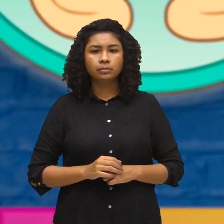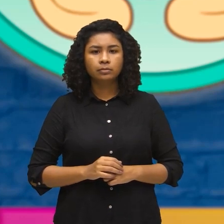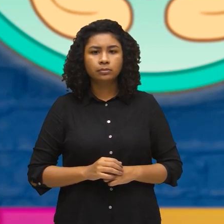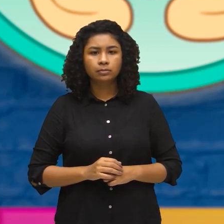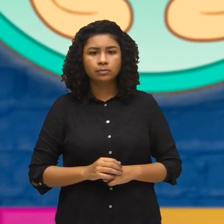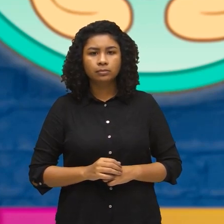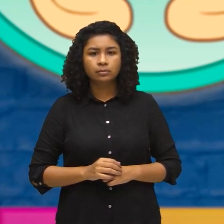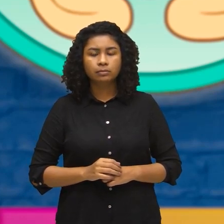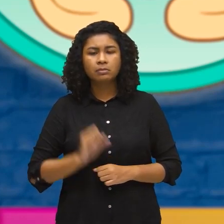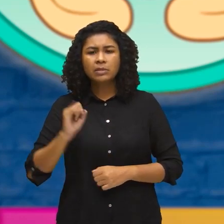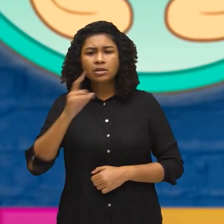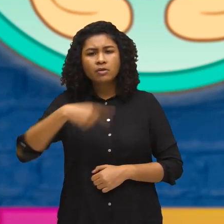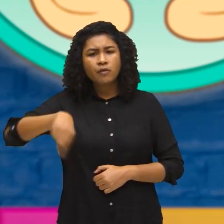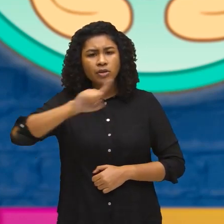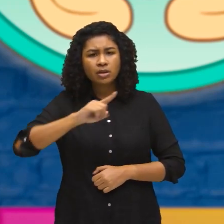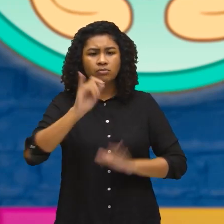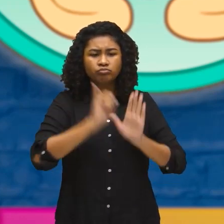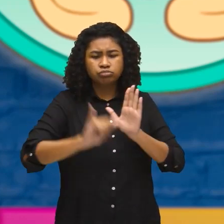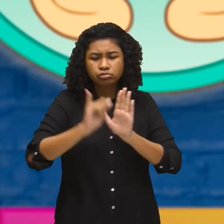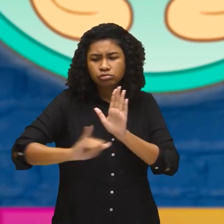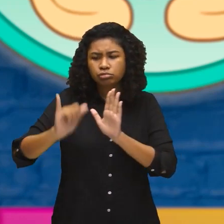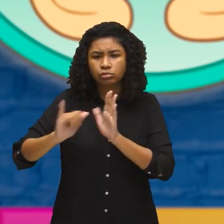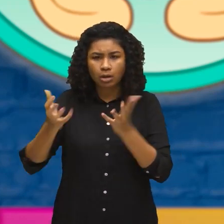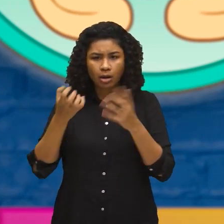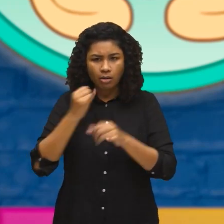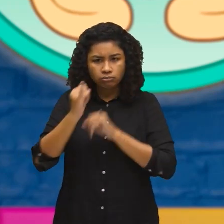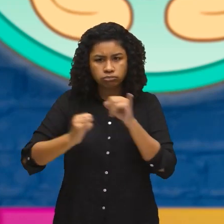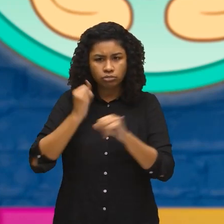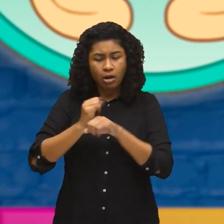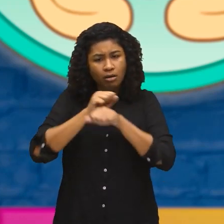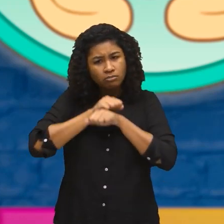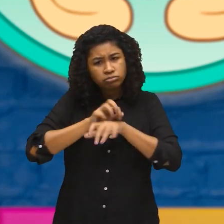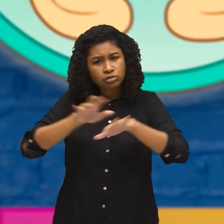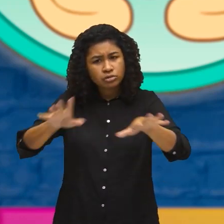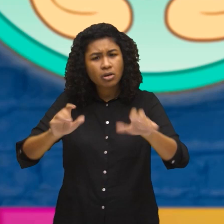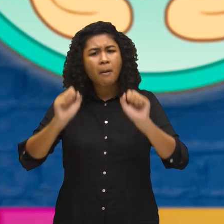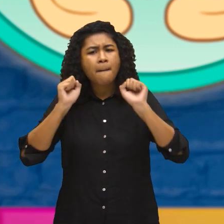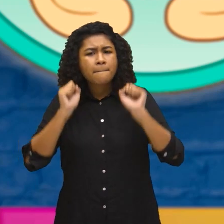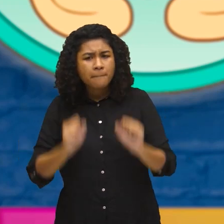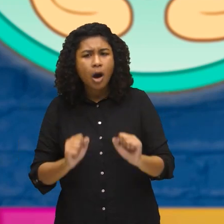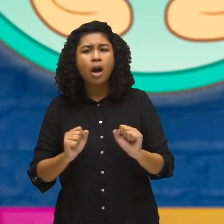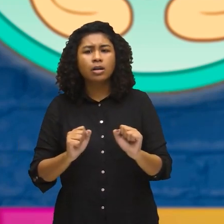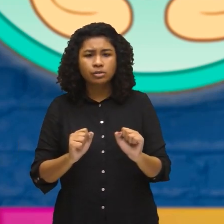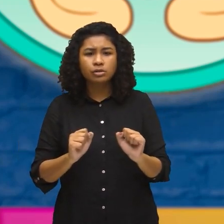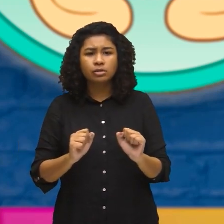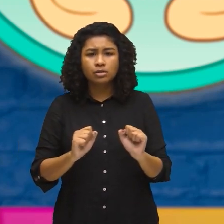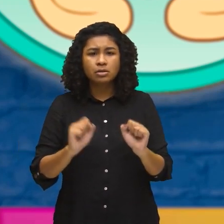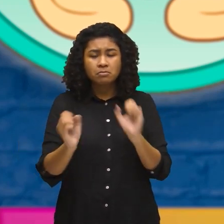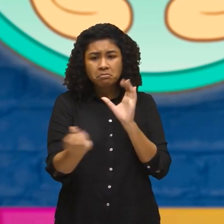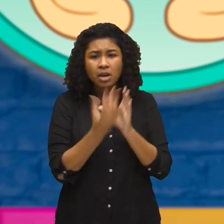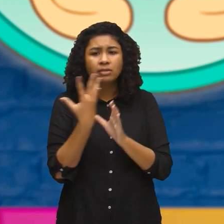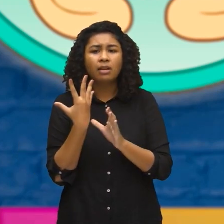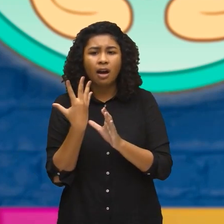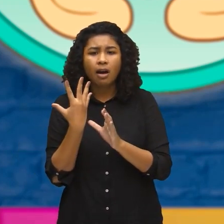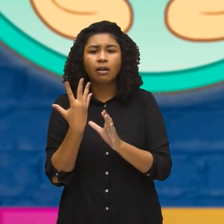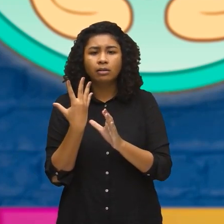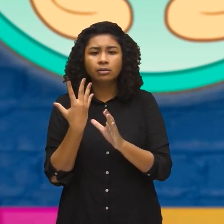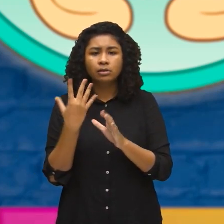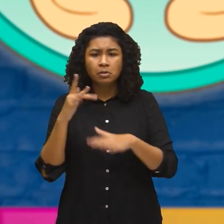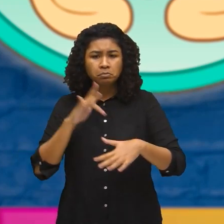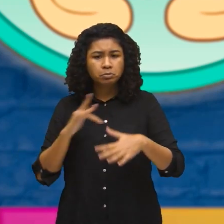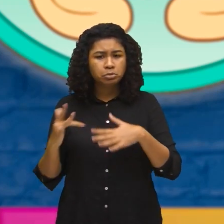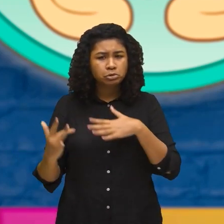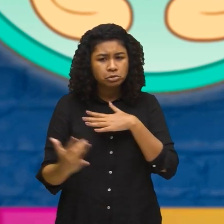passar hoje, não tem problema. Você manda, né, para os nossos, nas redes de